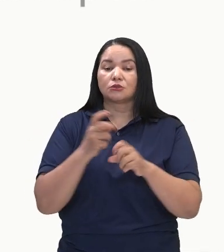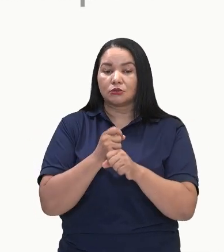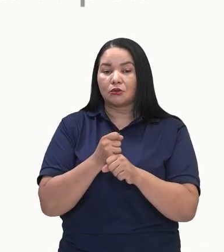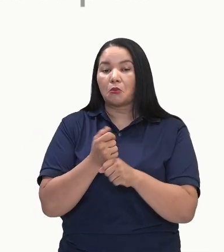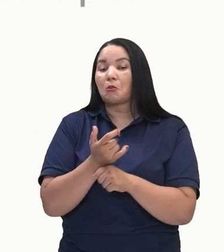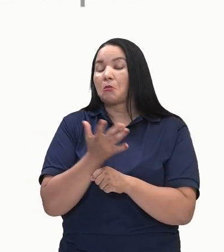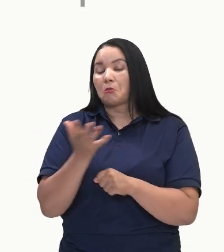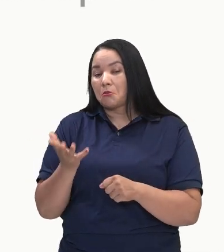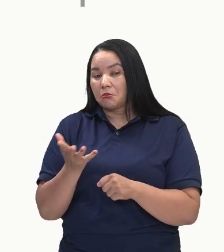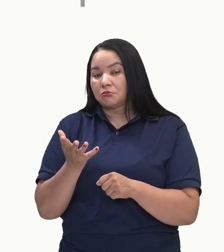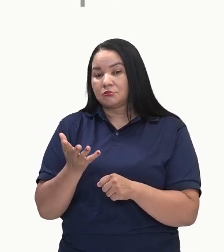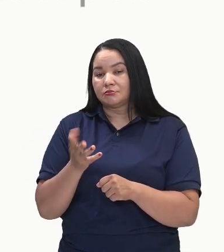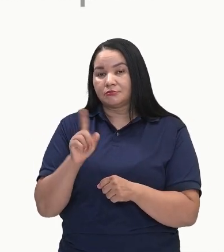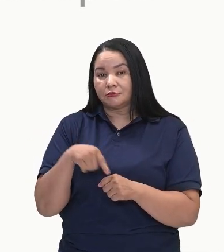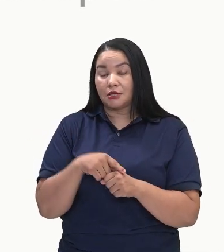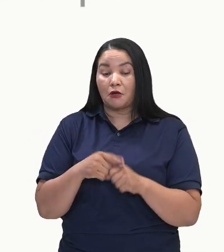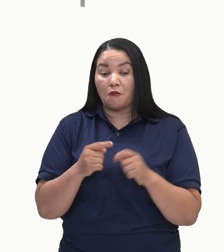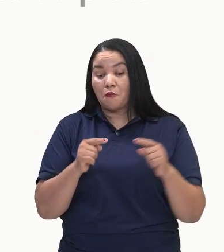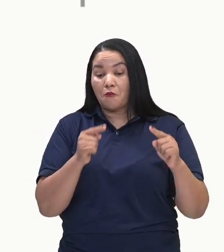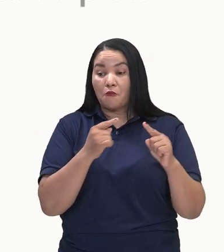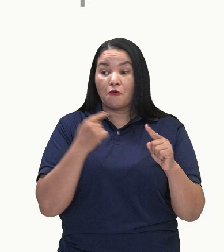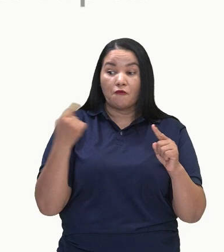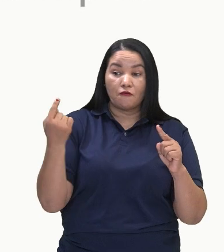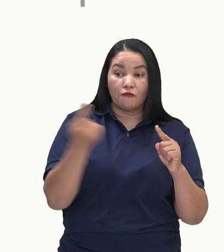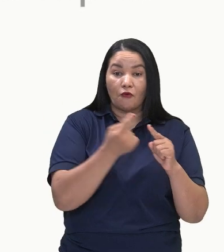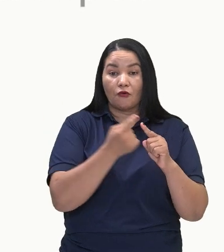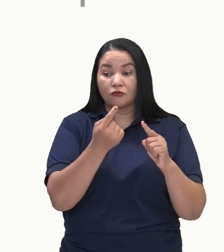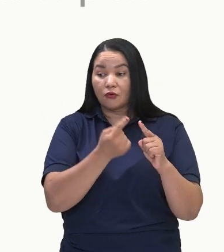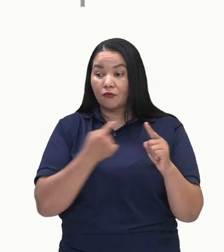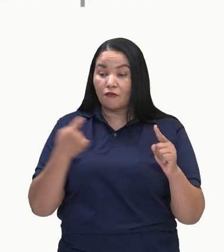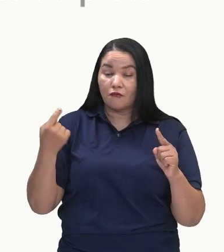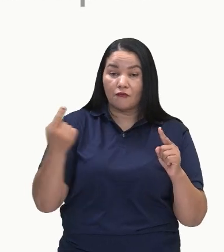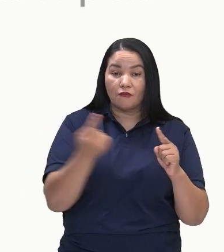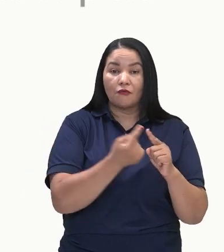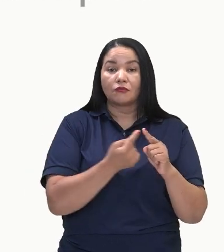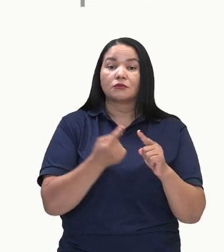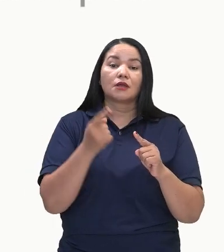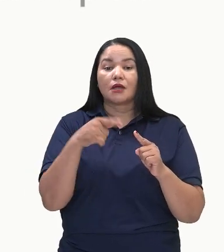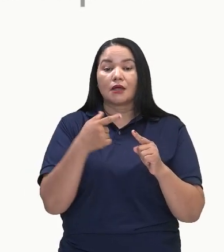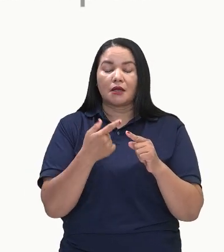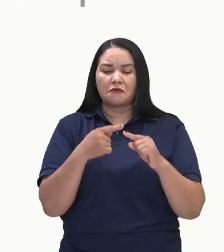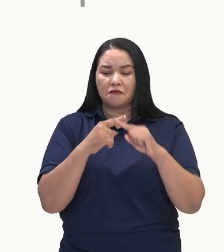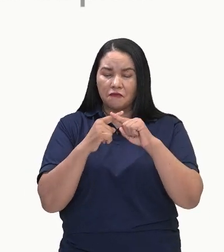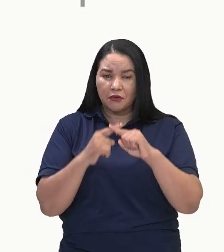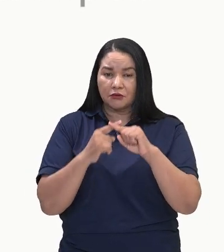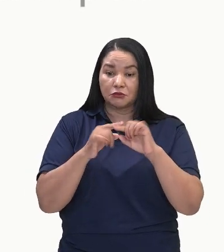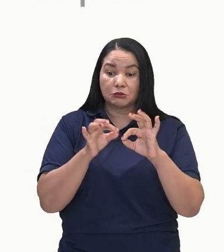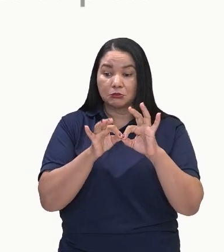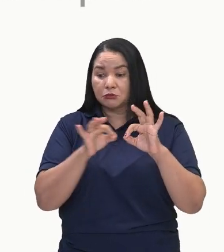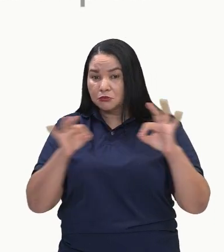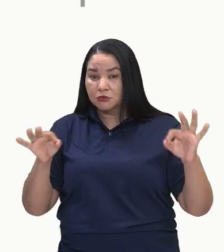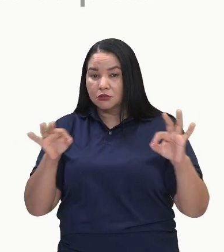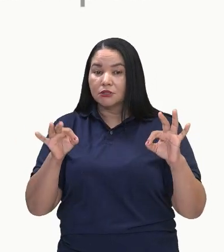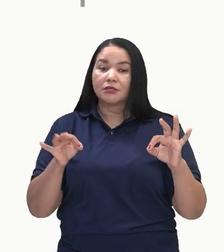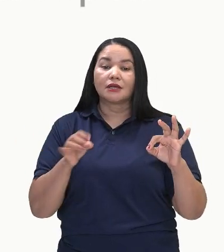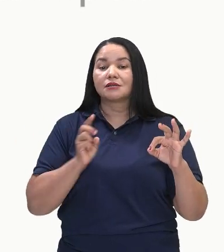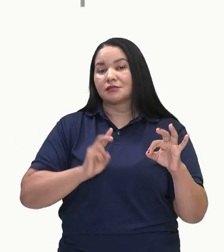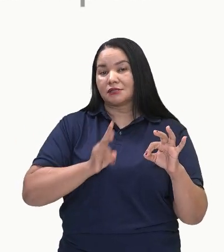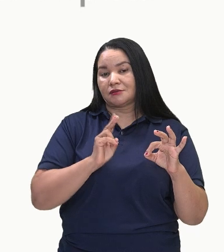Distância total é o número de voltas multiplicado pelo comprimento da pista, certo? Mas o comprimento é 144,